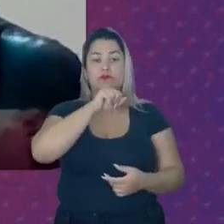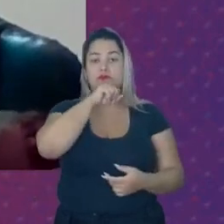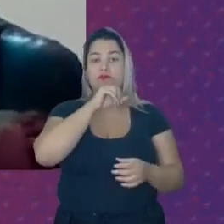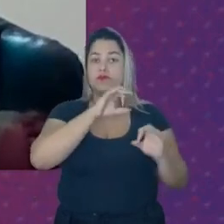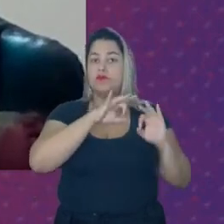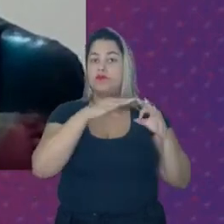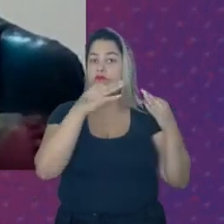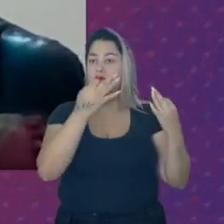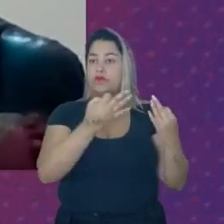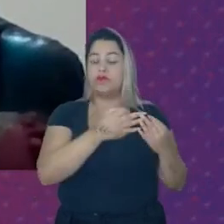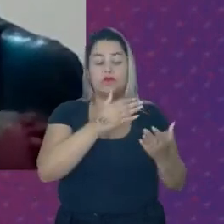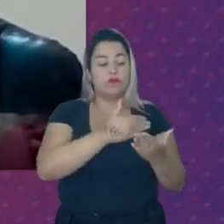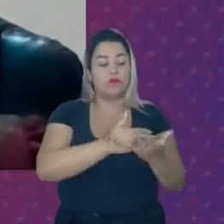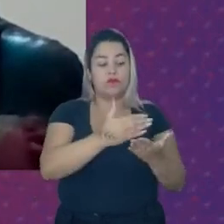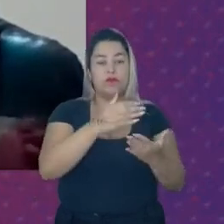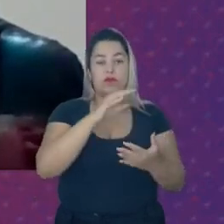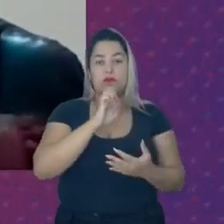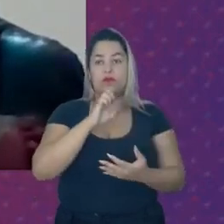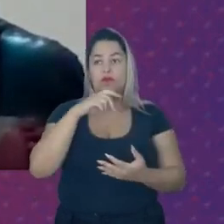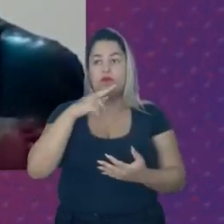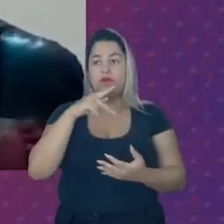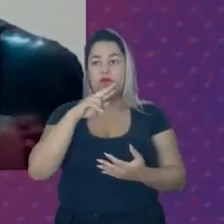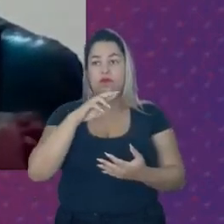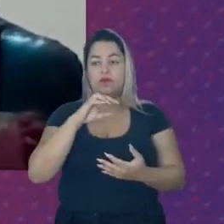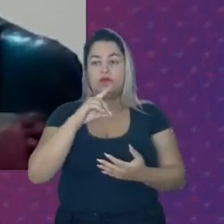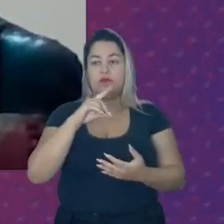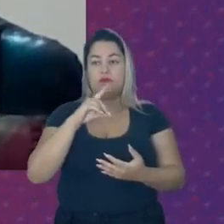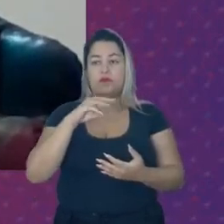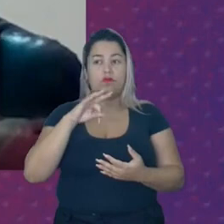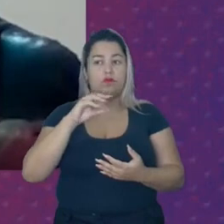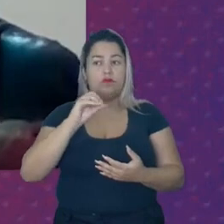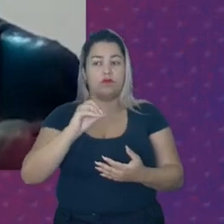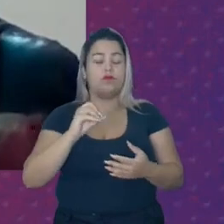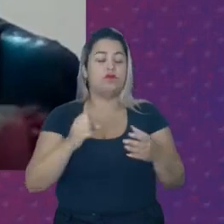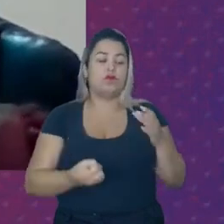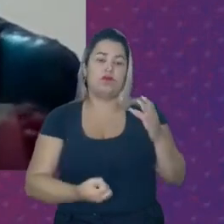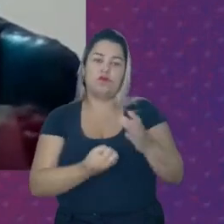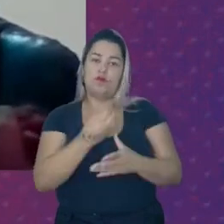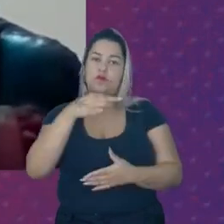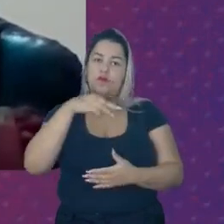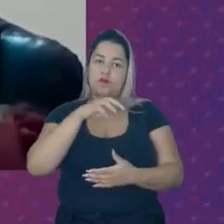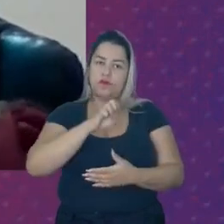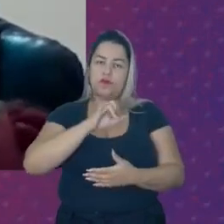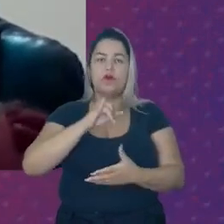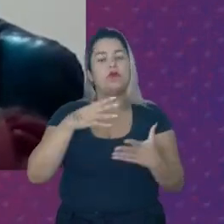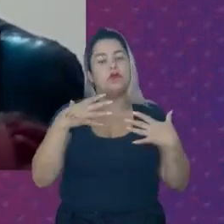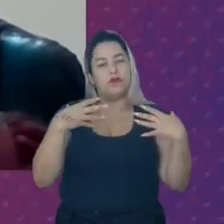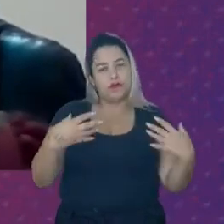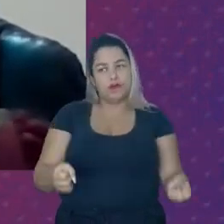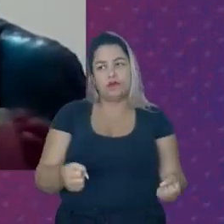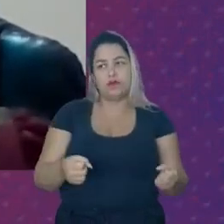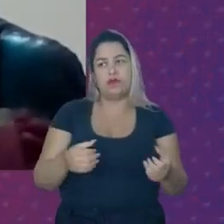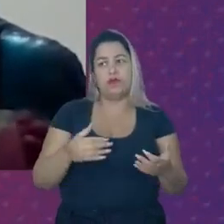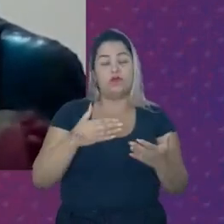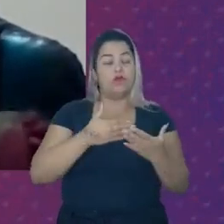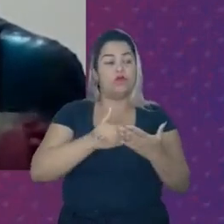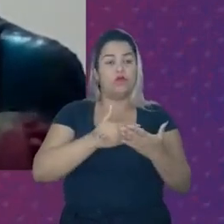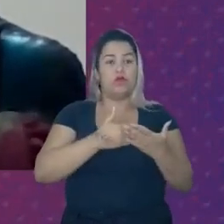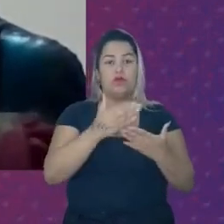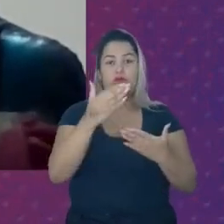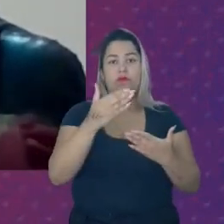de família que começou um empreendimento e que a gente diz assim, vamos criar um MEI, aí até ele aceita, e quando começa a